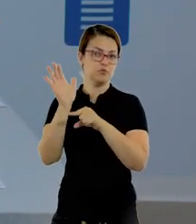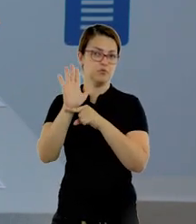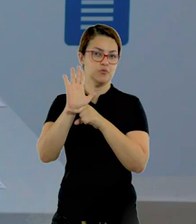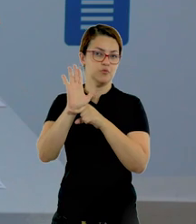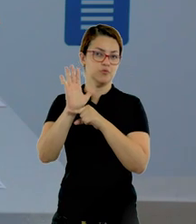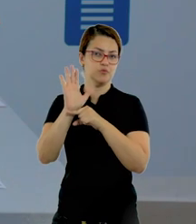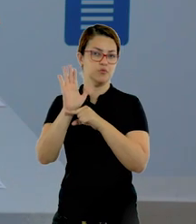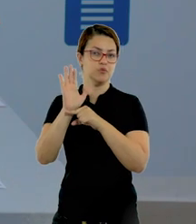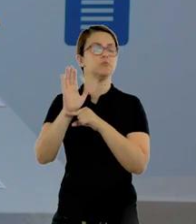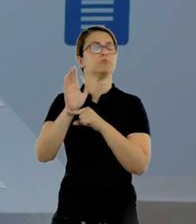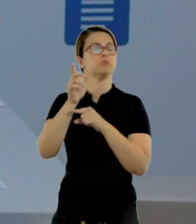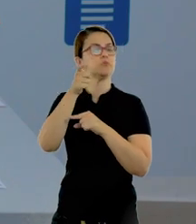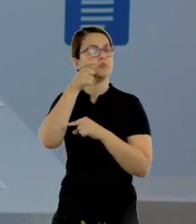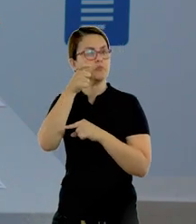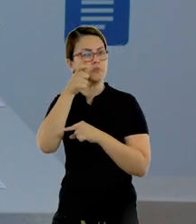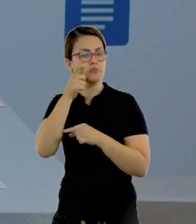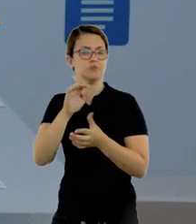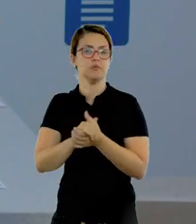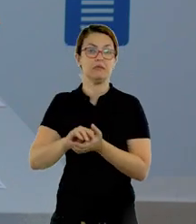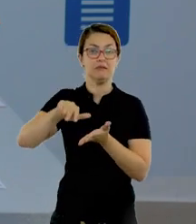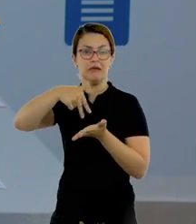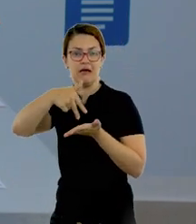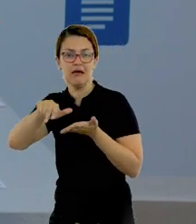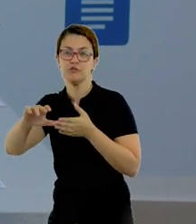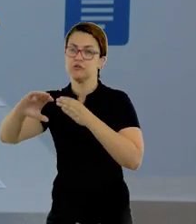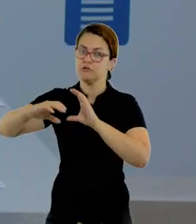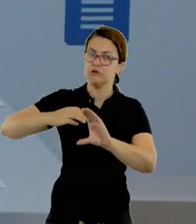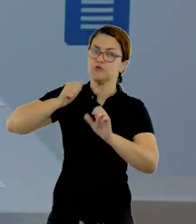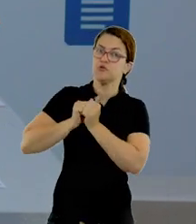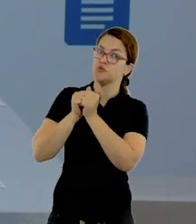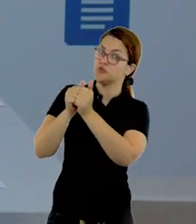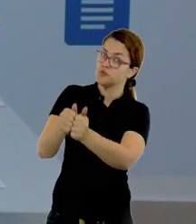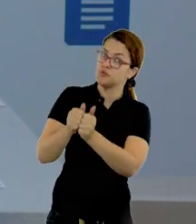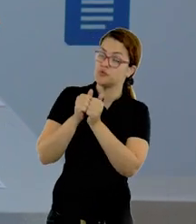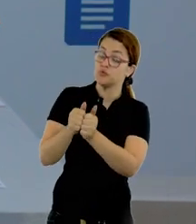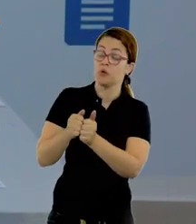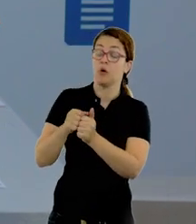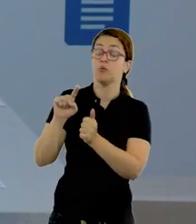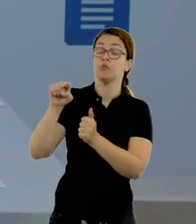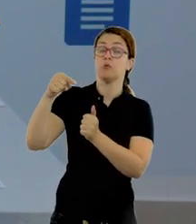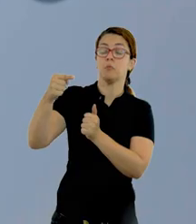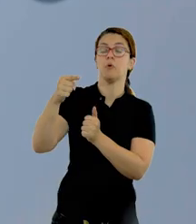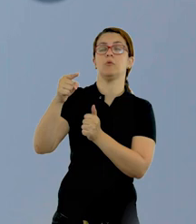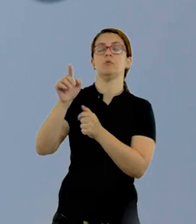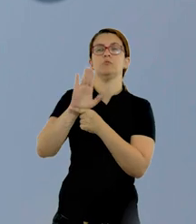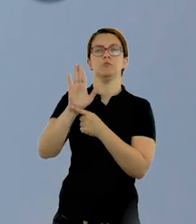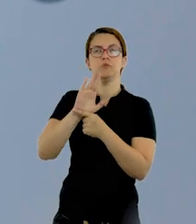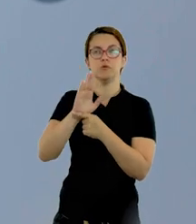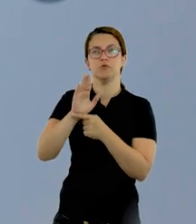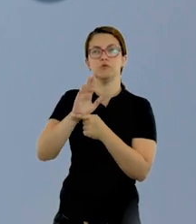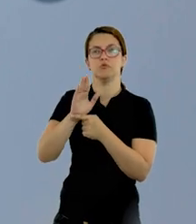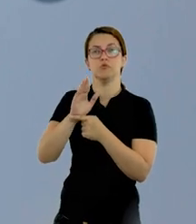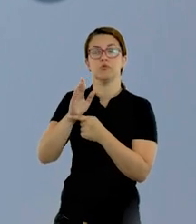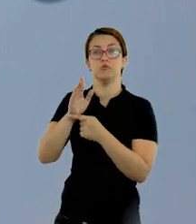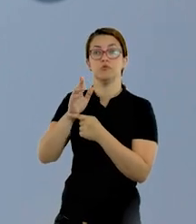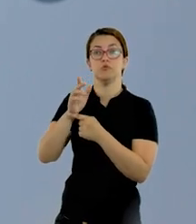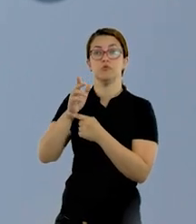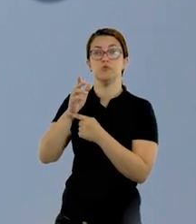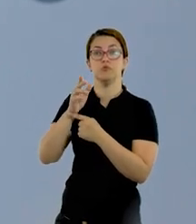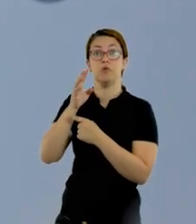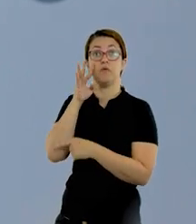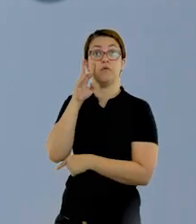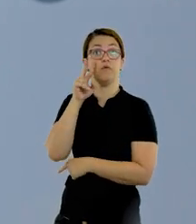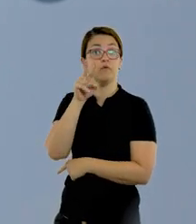YouTube. Assistam várias vezes, dancem, cantem com as crianças. Depois de assistir várias